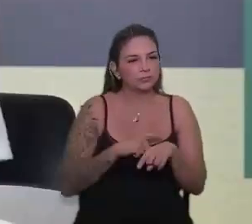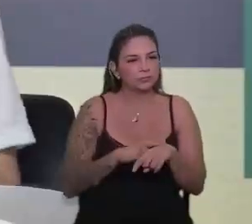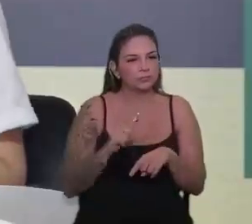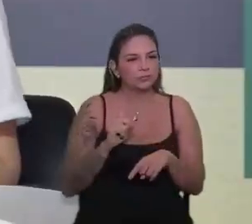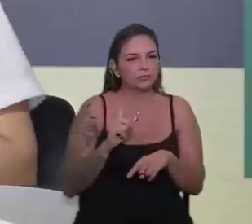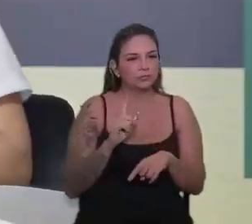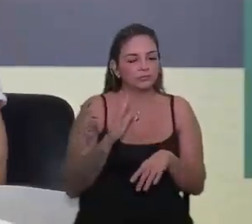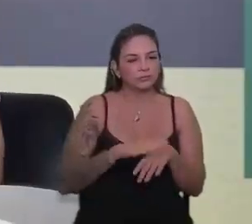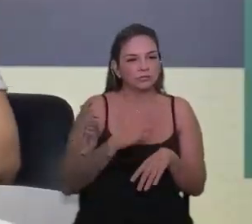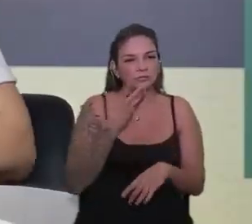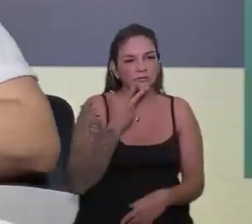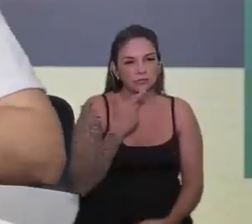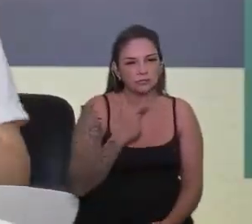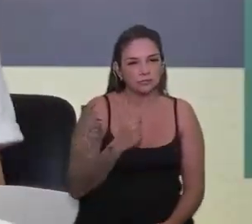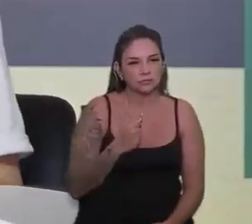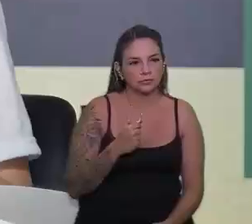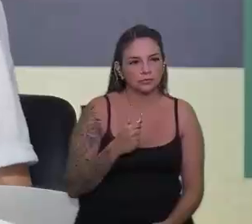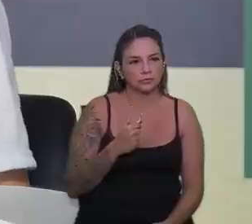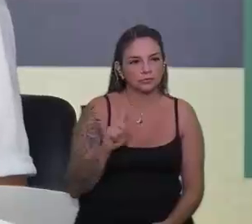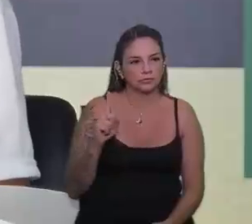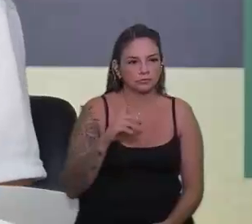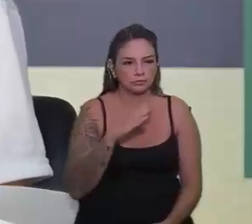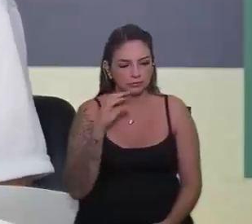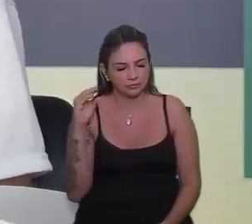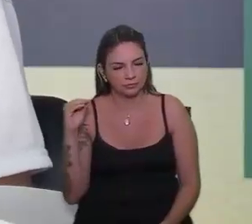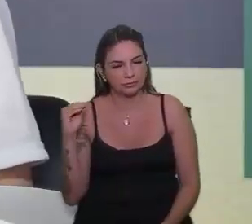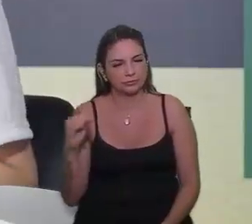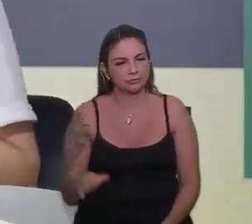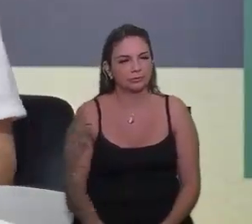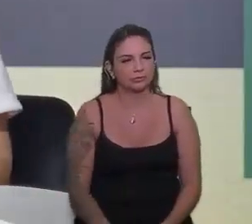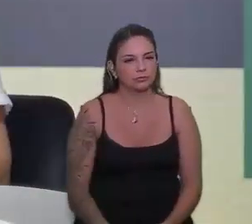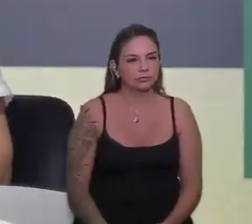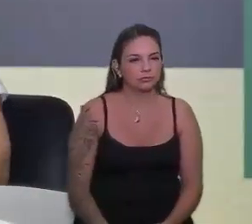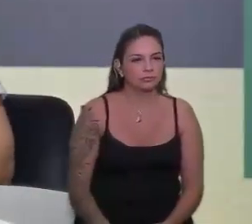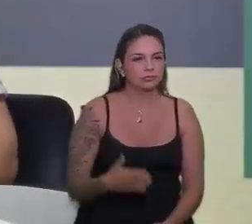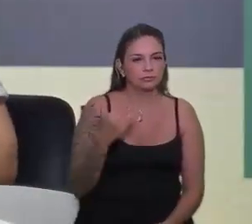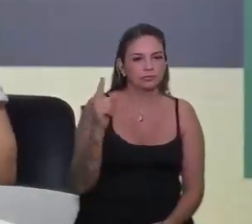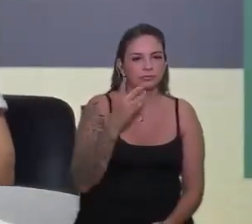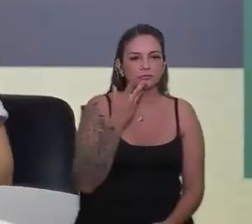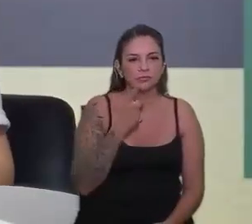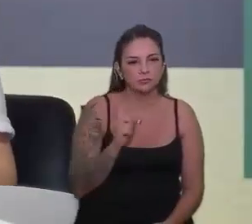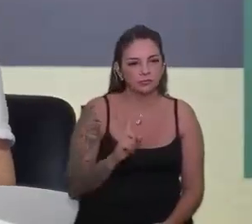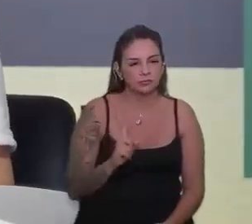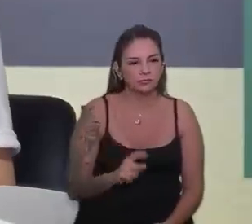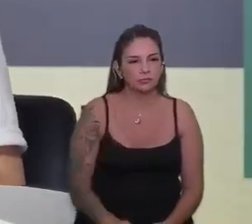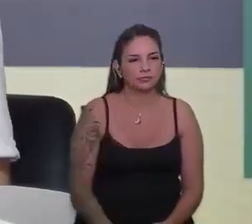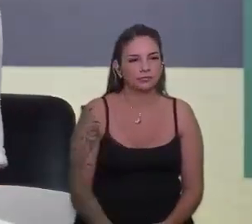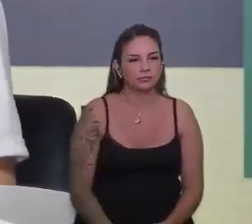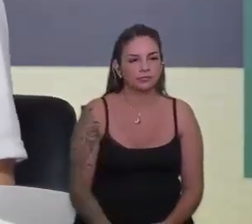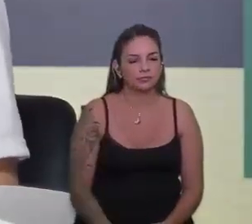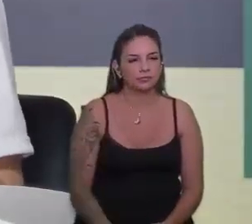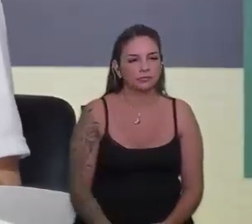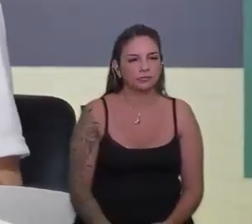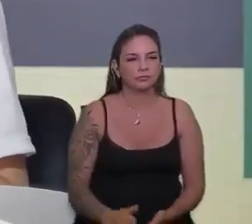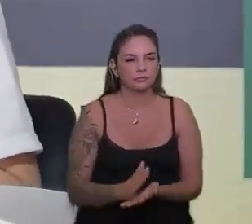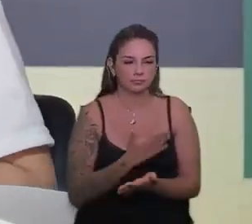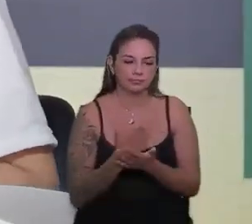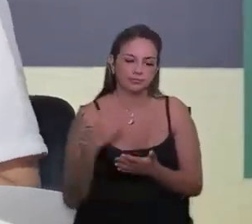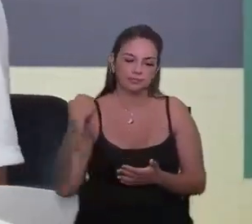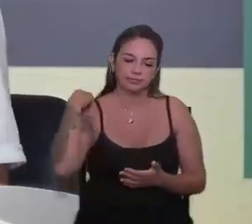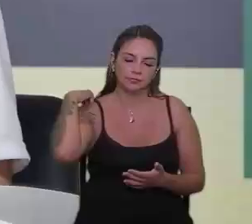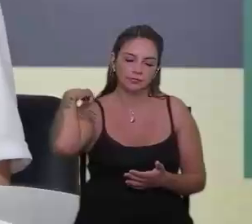em que não se é mais criança, mas também ainda não é adolescente, não quer ser chamado de criança, mas também, para algumas